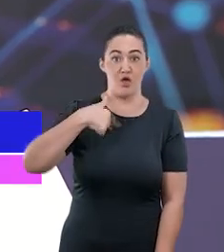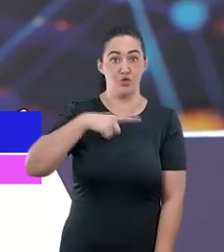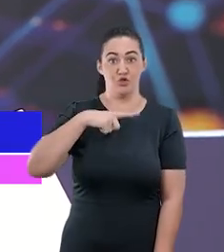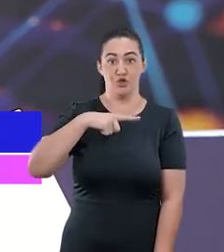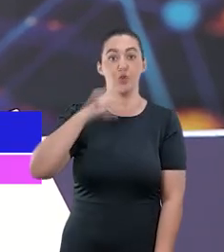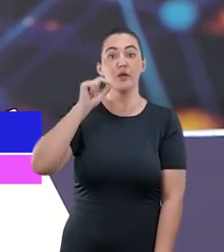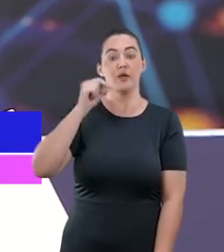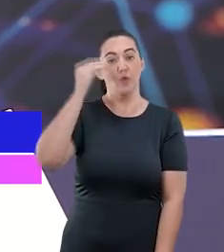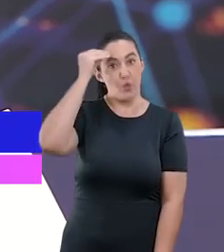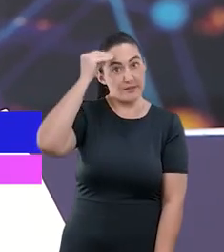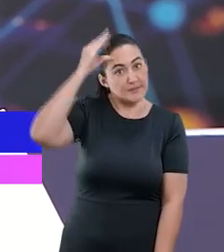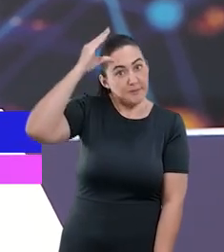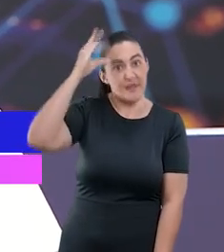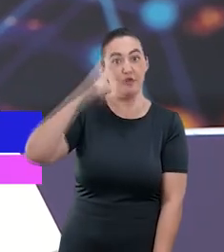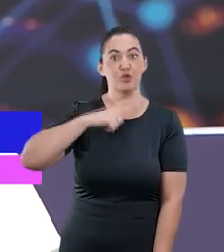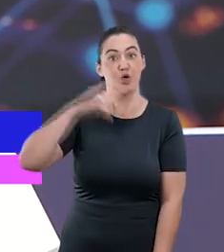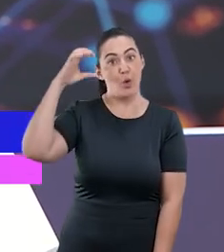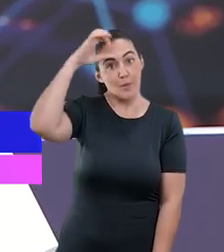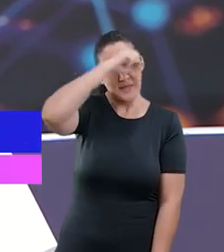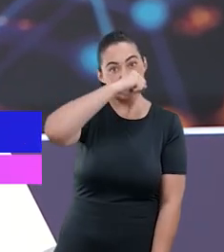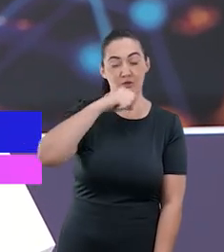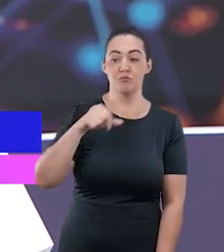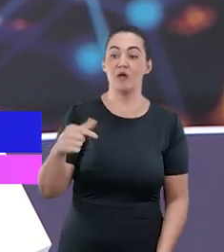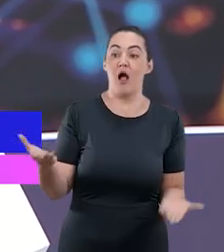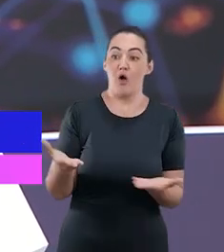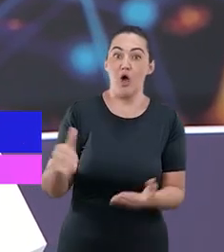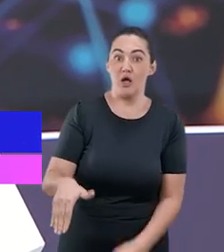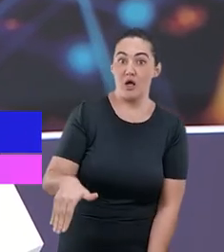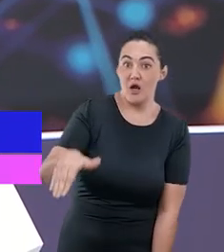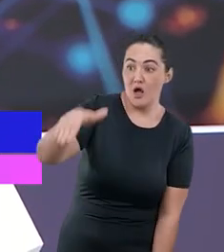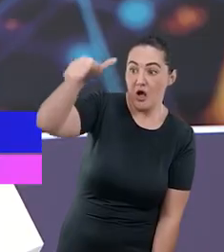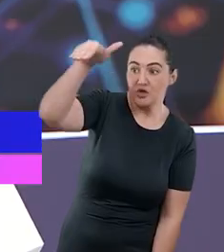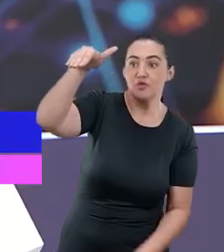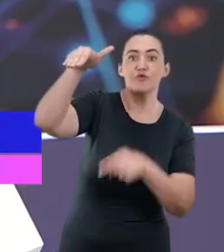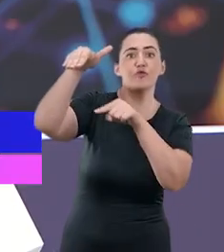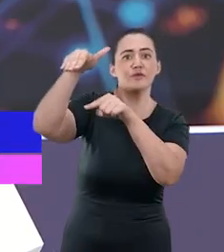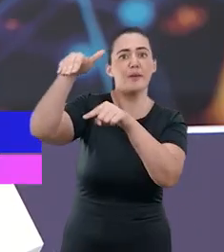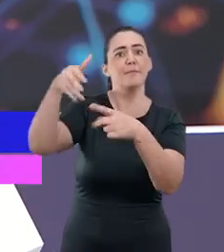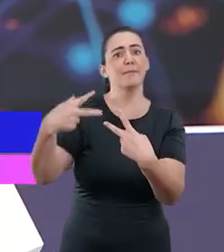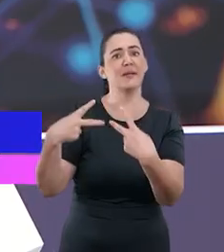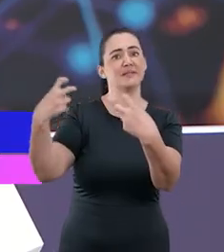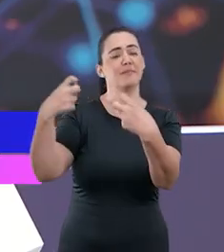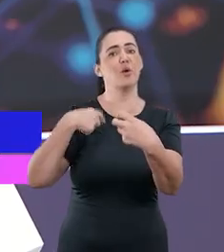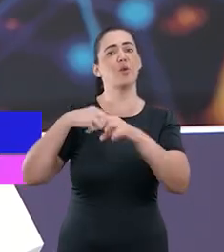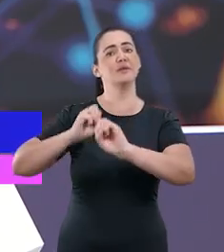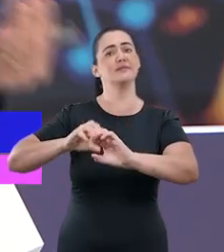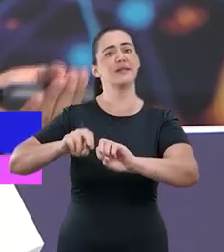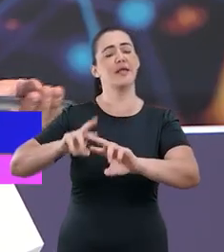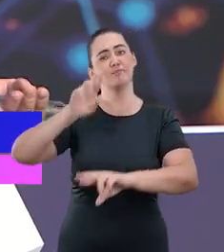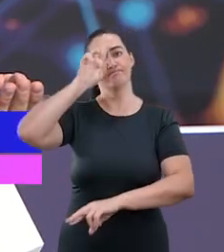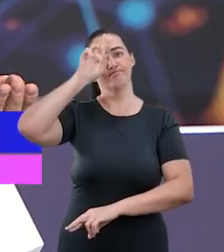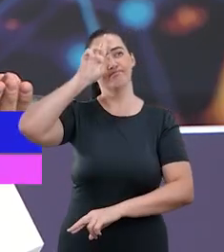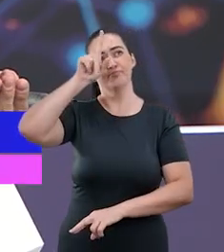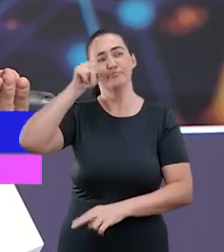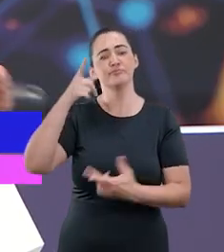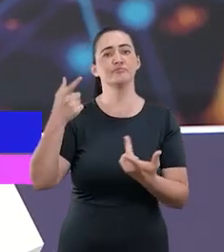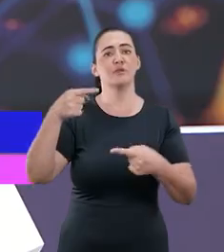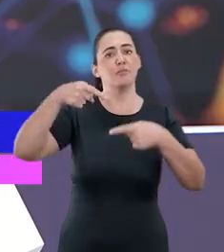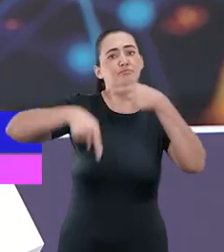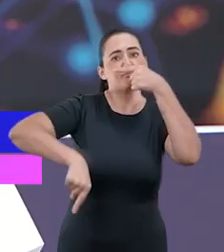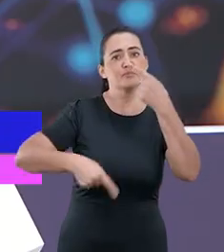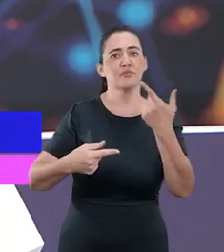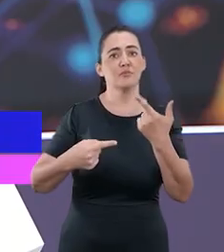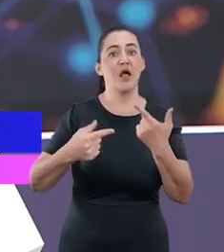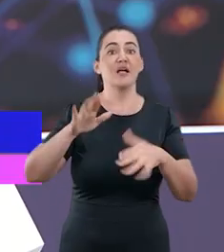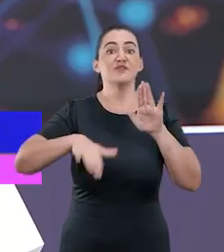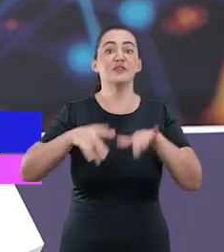da Bíblia. Agora você está indo além. Você está indo muito mais do que eles. Talvez seus pais nem conheceram o Novo Tempo, não tiveram